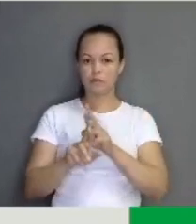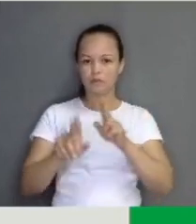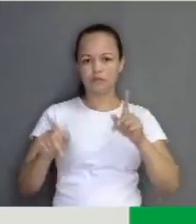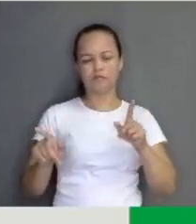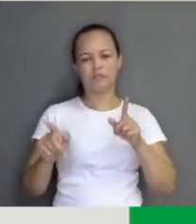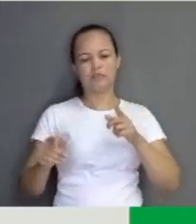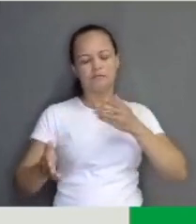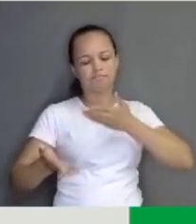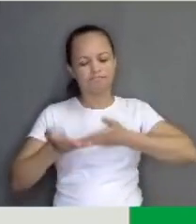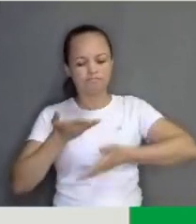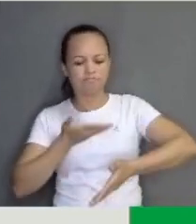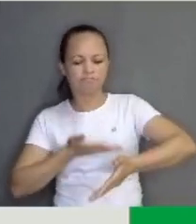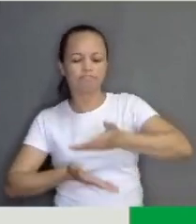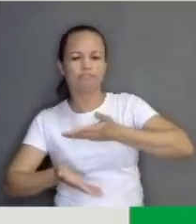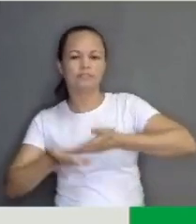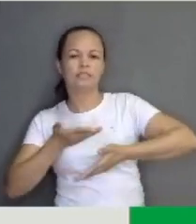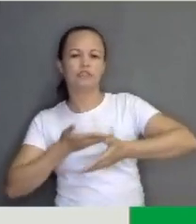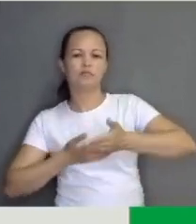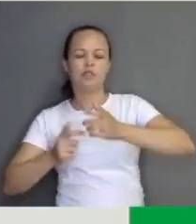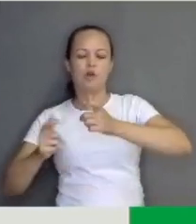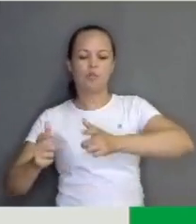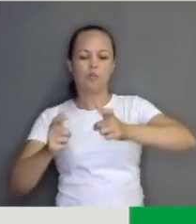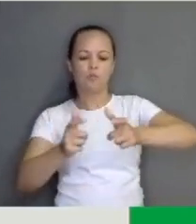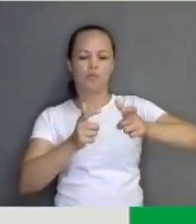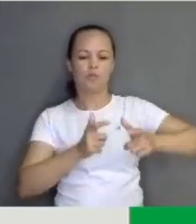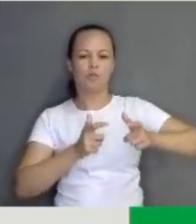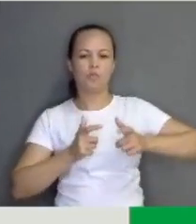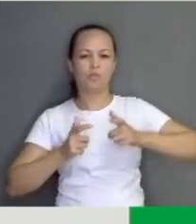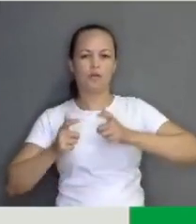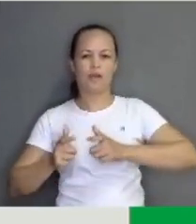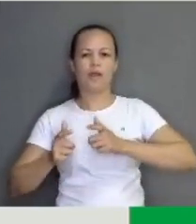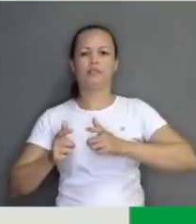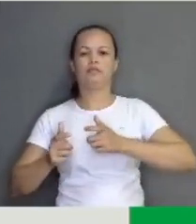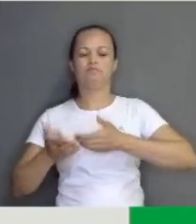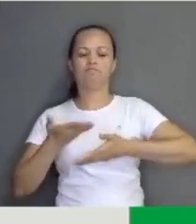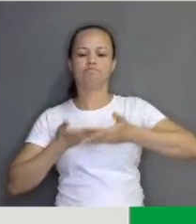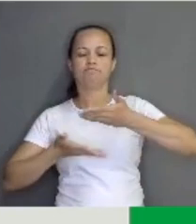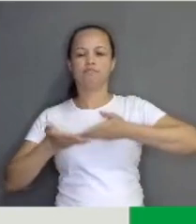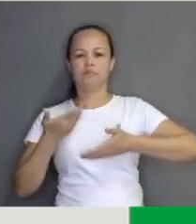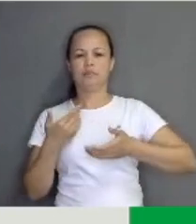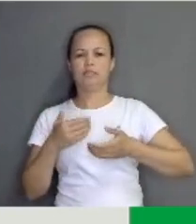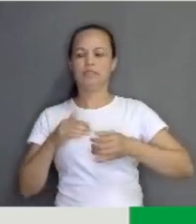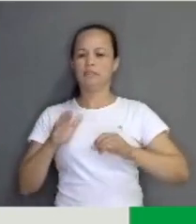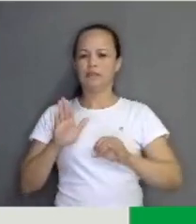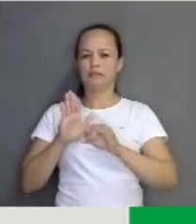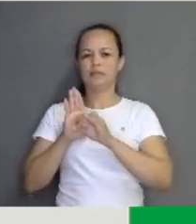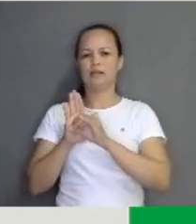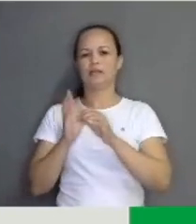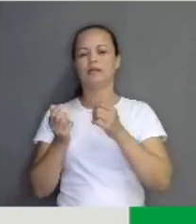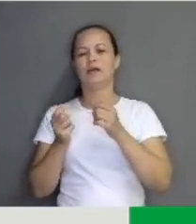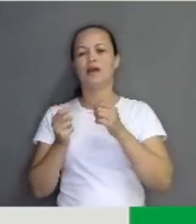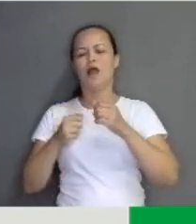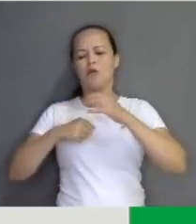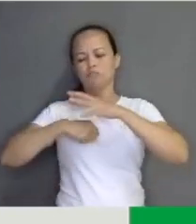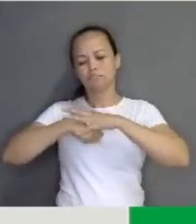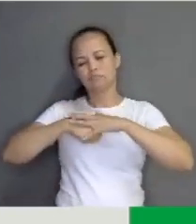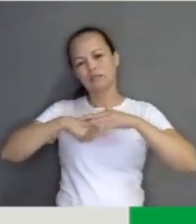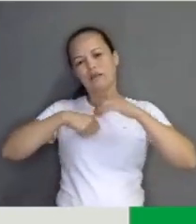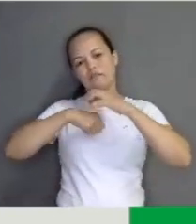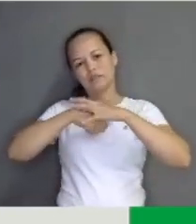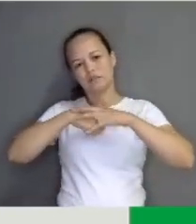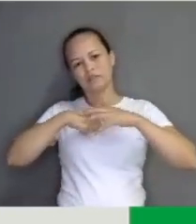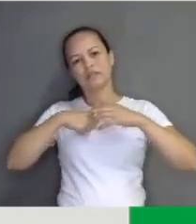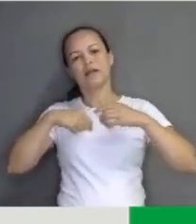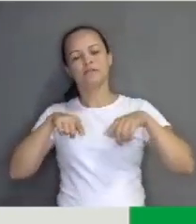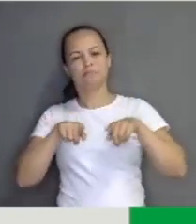estão relacionadas com os lugares que temos relações, de identidade à afetividade,